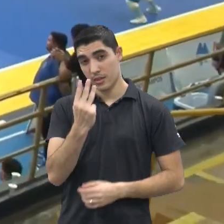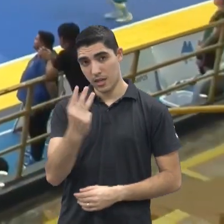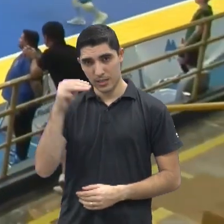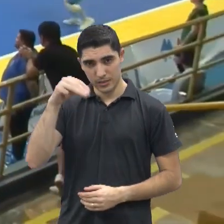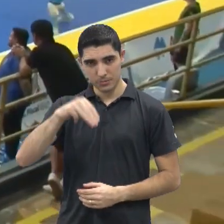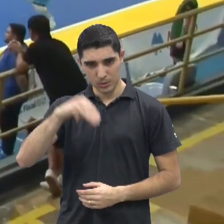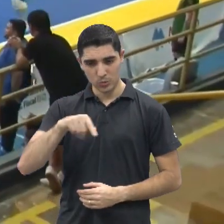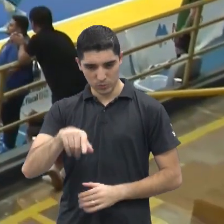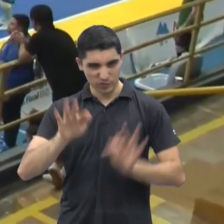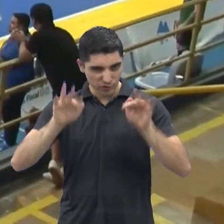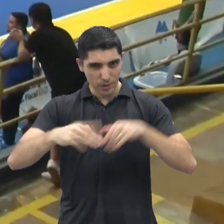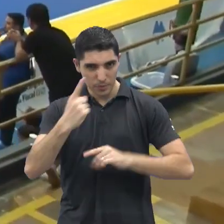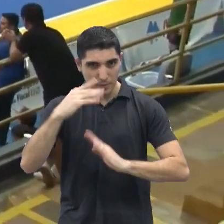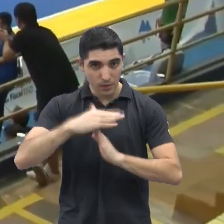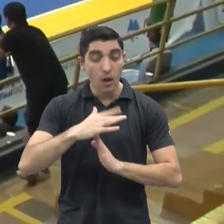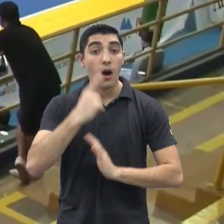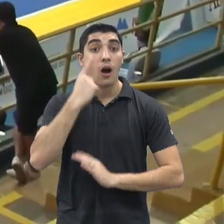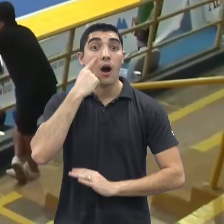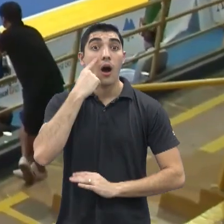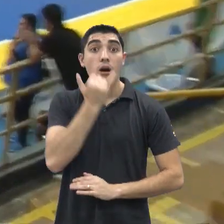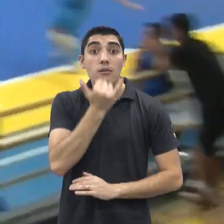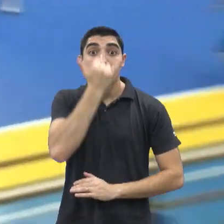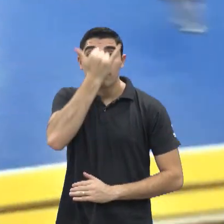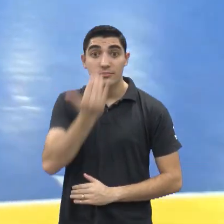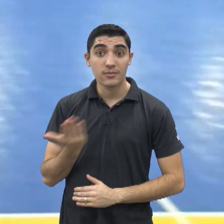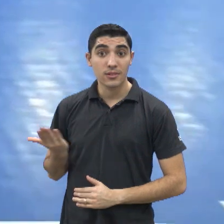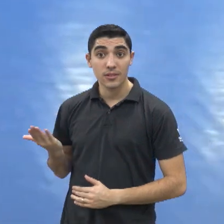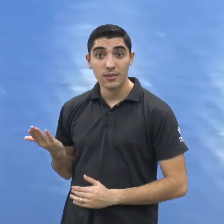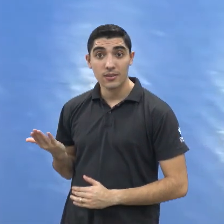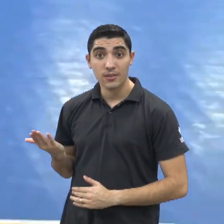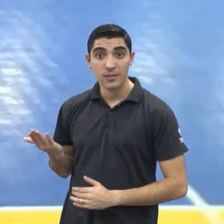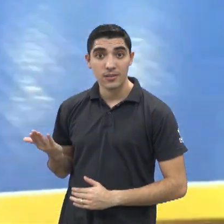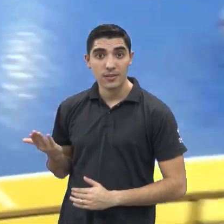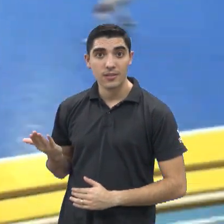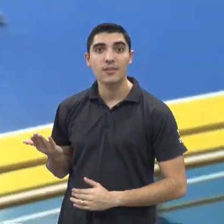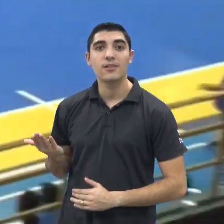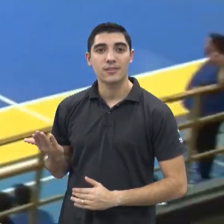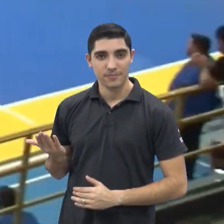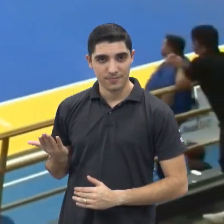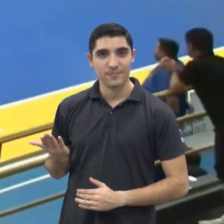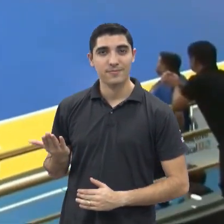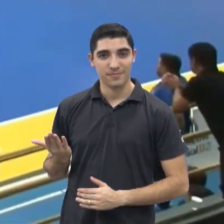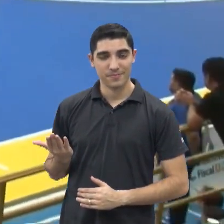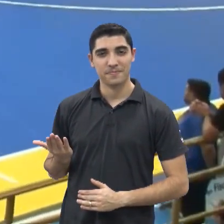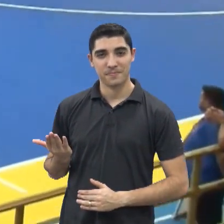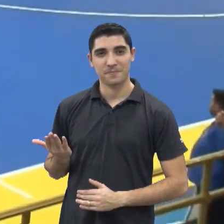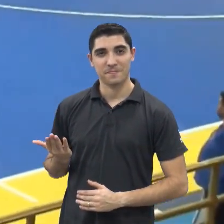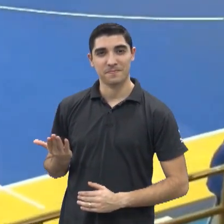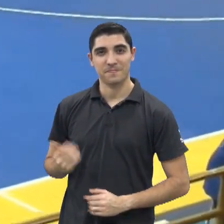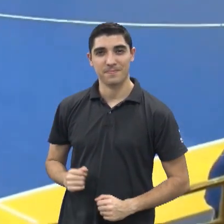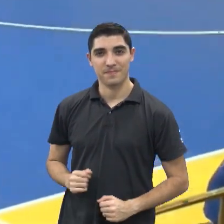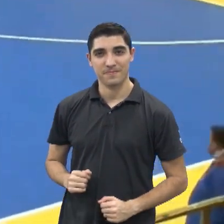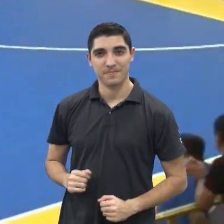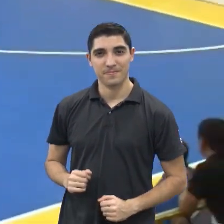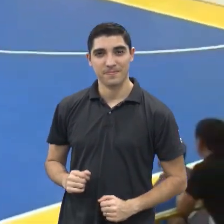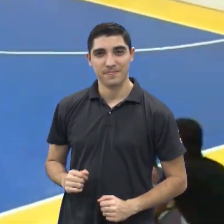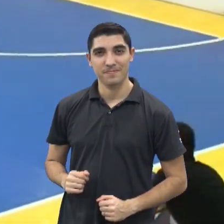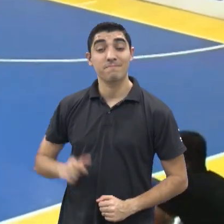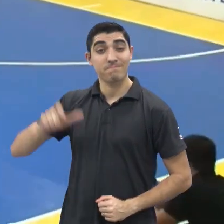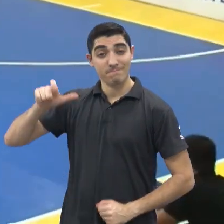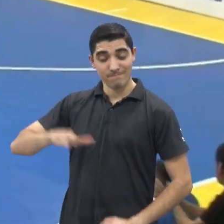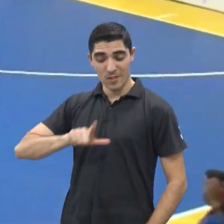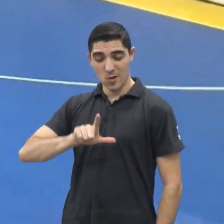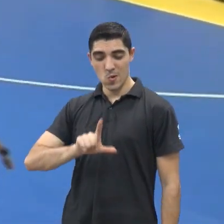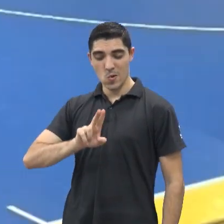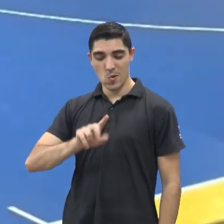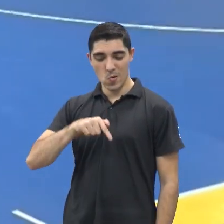etapa, olha a bobagem do goleiro Dudu Rigotti, que tocou nos pés de Luquinha, que de primeira tocou para Pedro, que dominou e rolou para o próprio